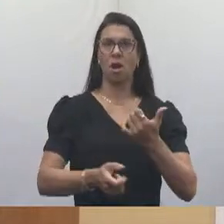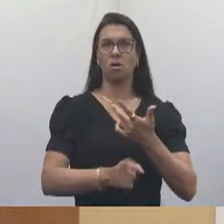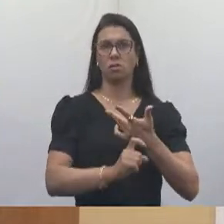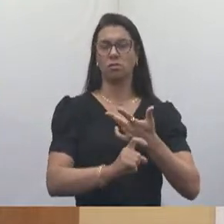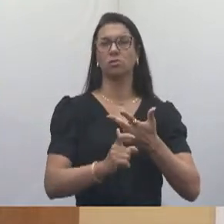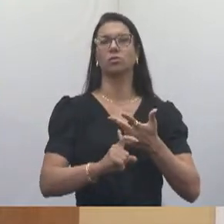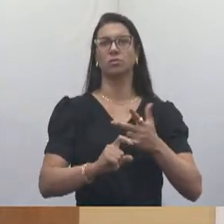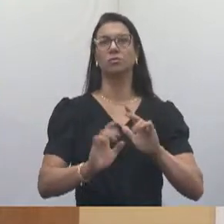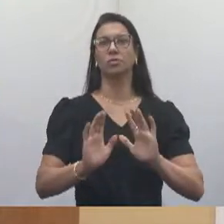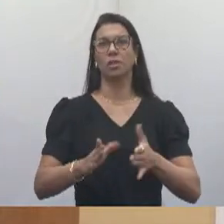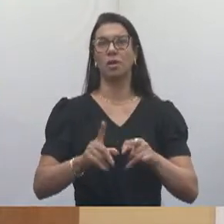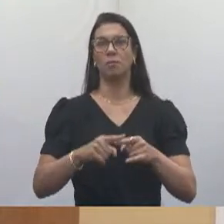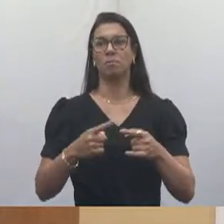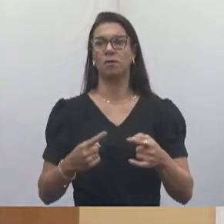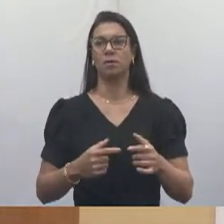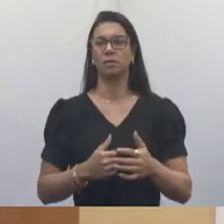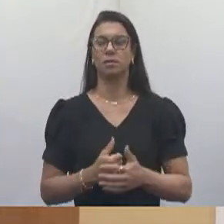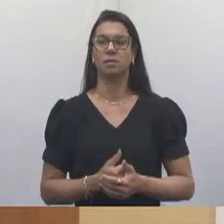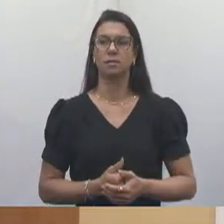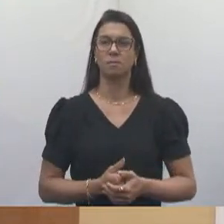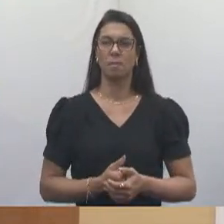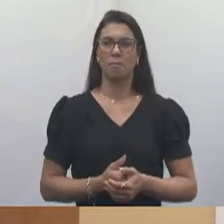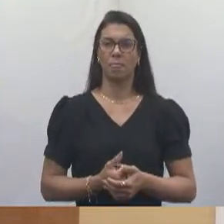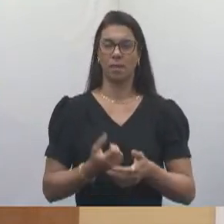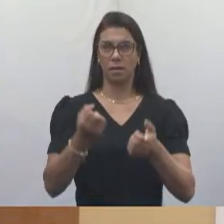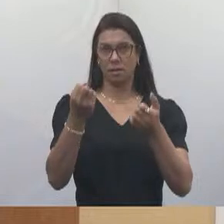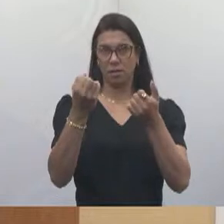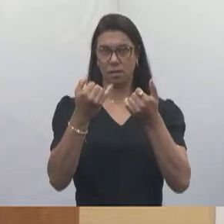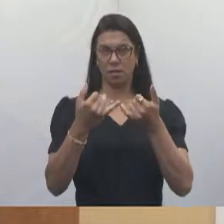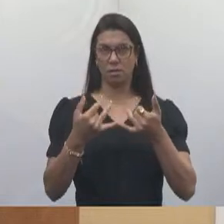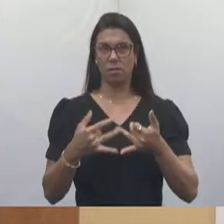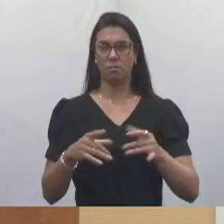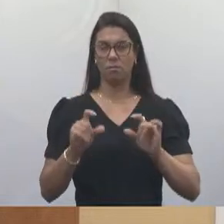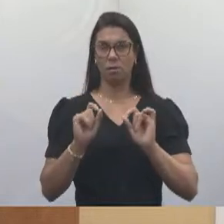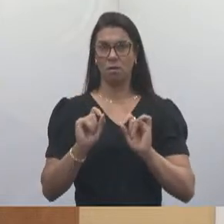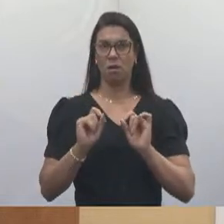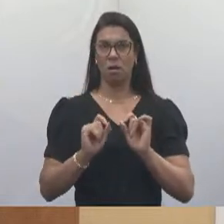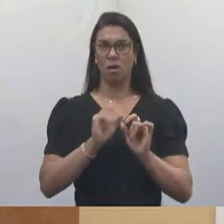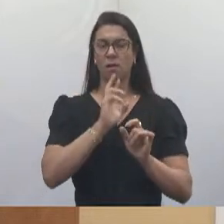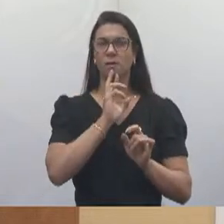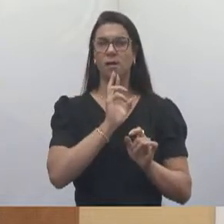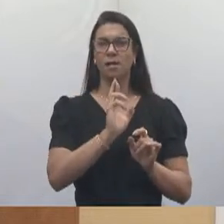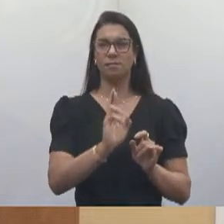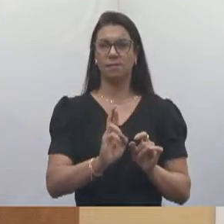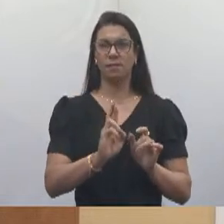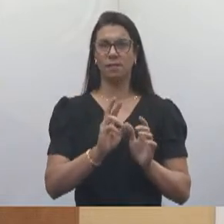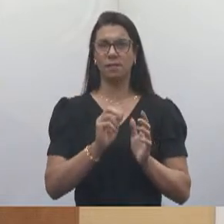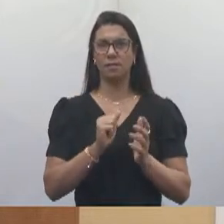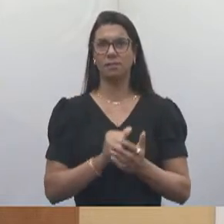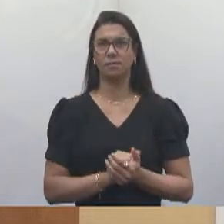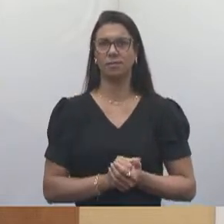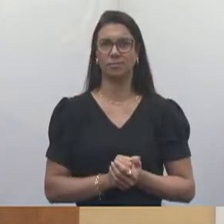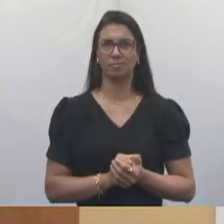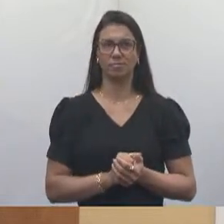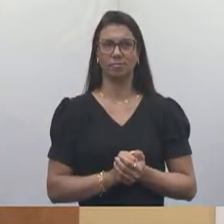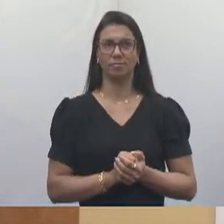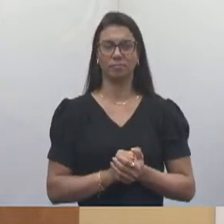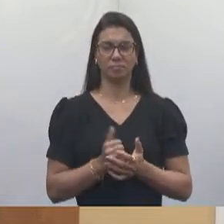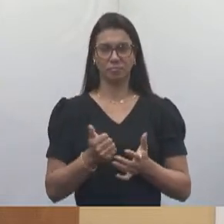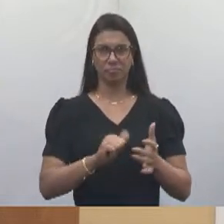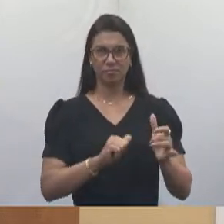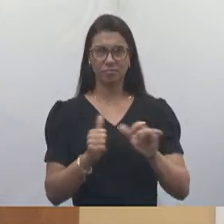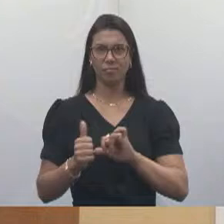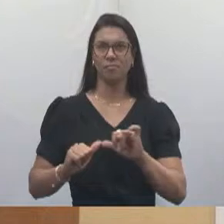foi feito. Então, aqui diz o seguinte: o resultado da prestação de contas, do julgamento da prestação de